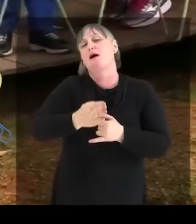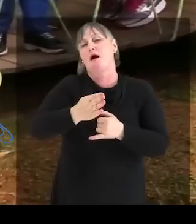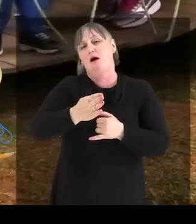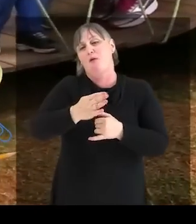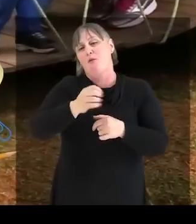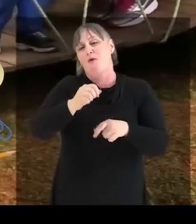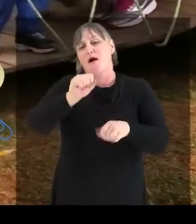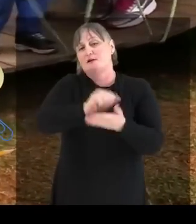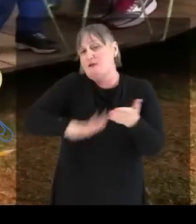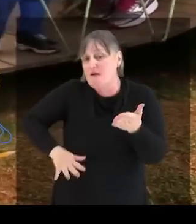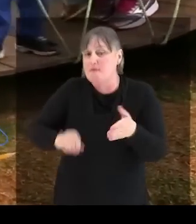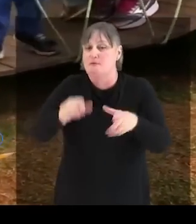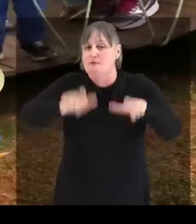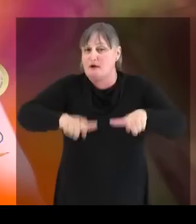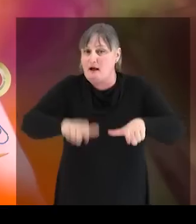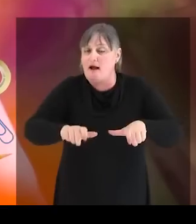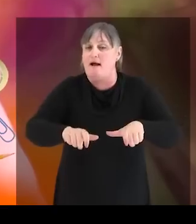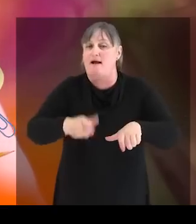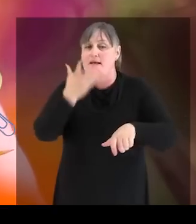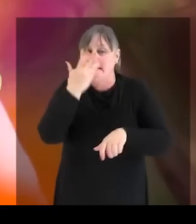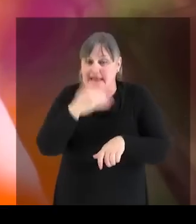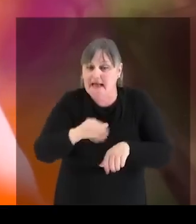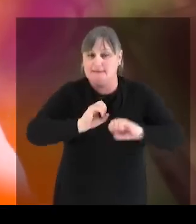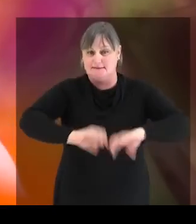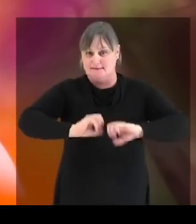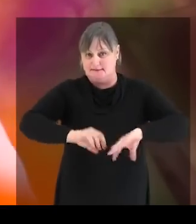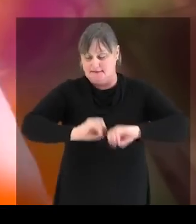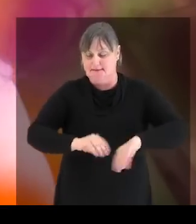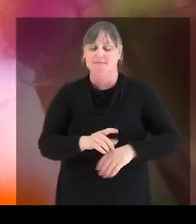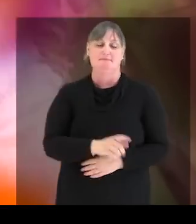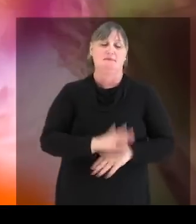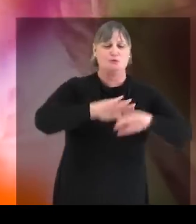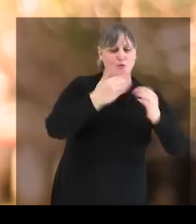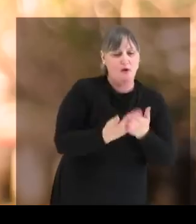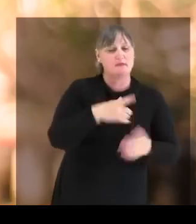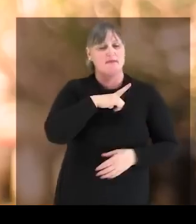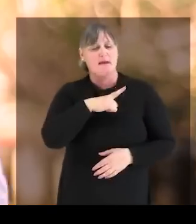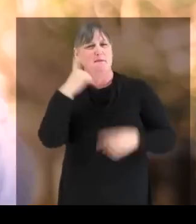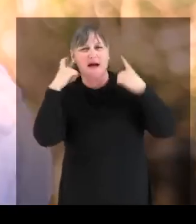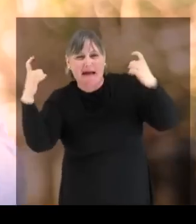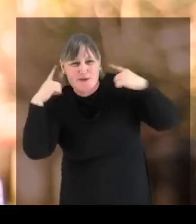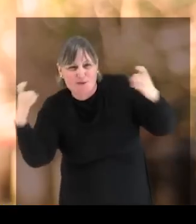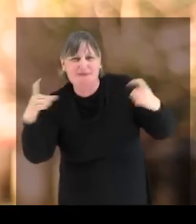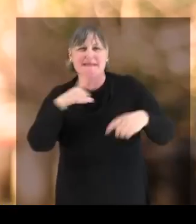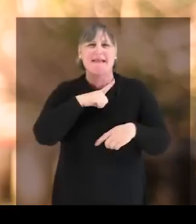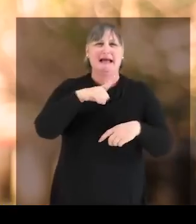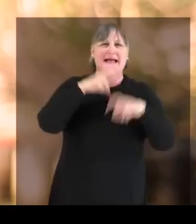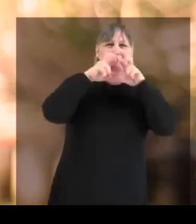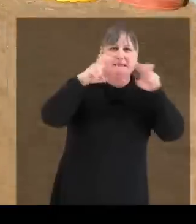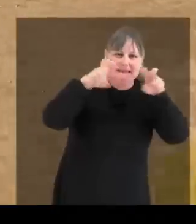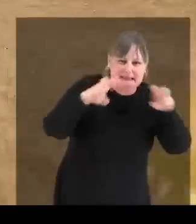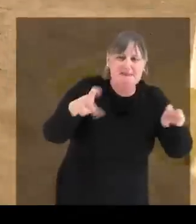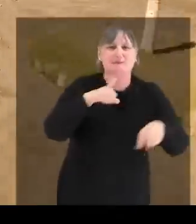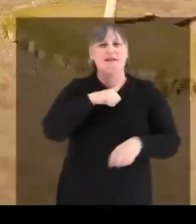atividade nos espaços de educação infantil. Porque a escola tem que ter barulho, tem que ter rotina, tem que ter esses gritos de